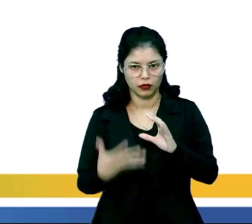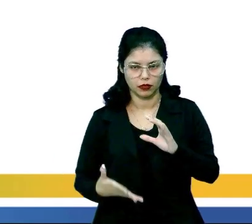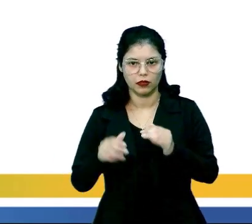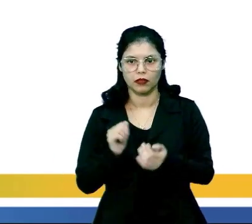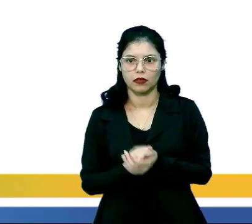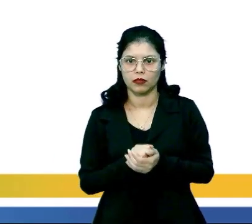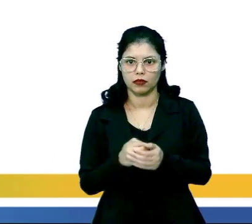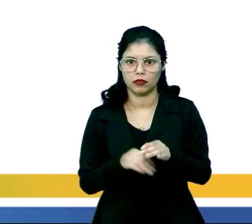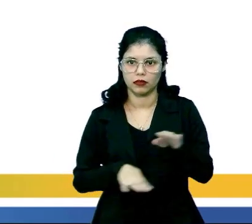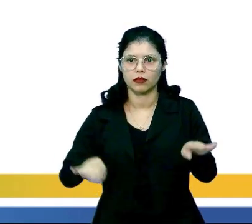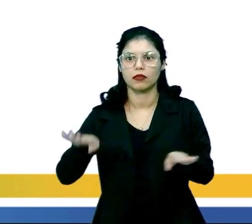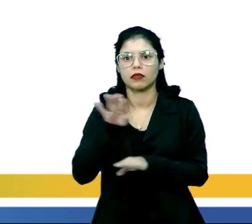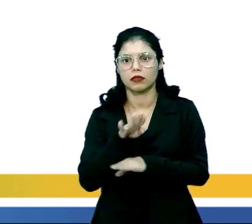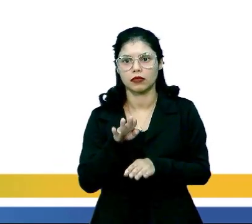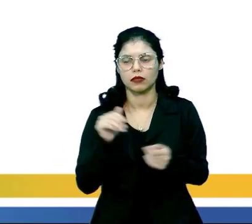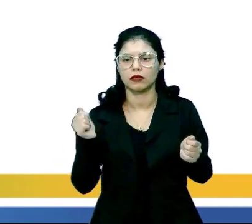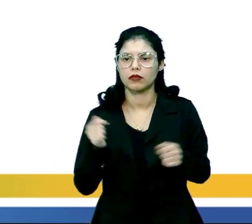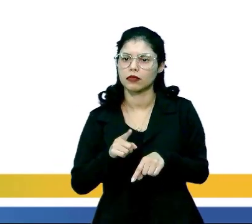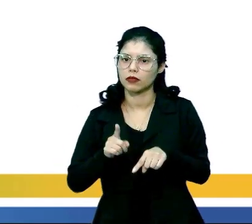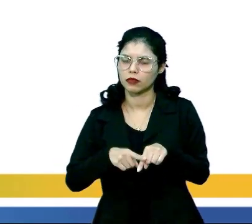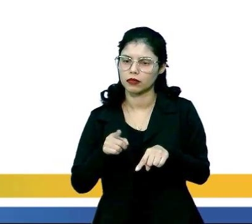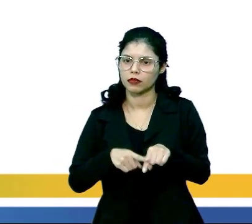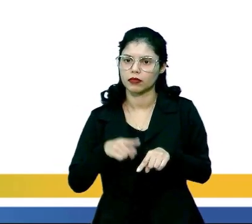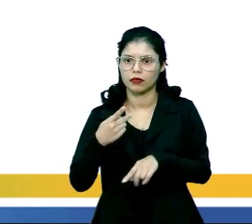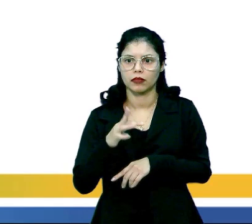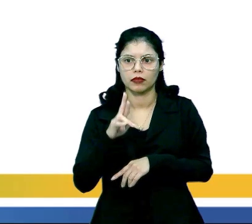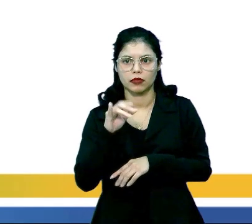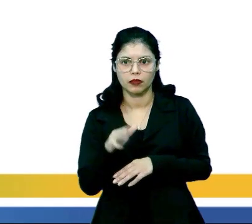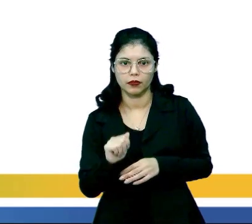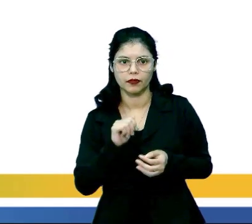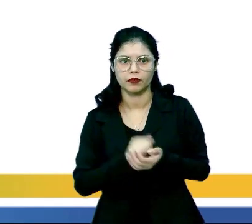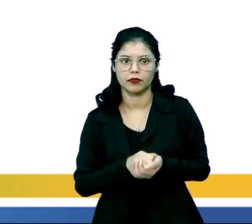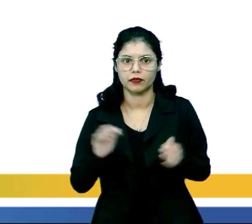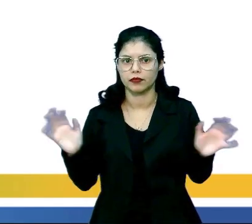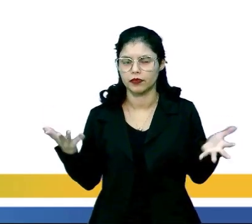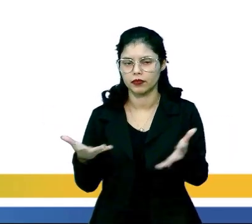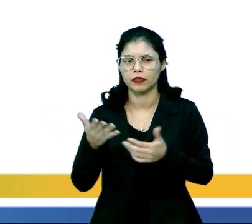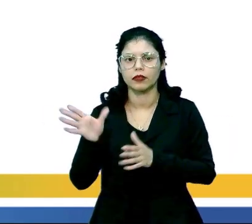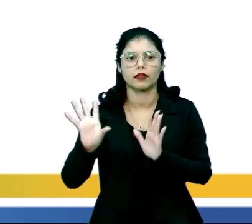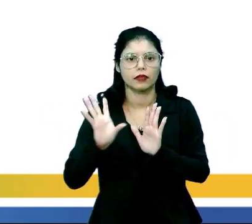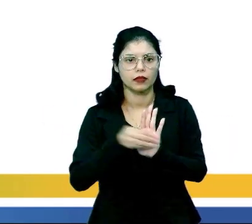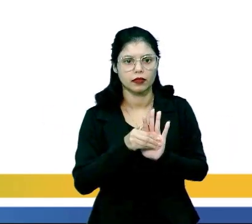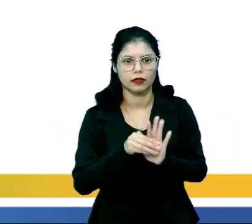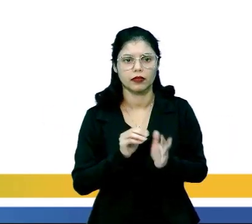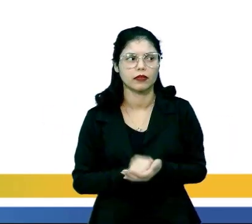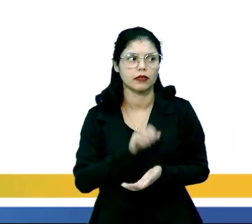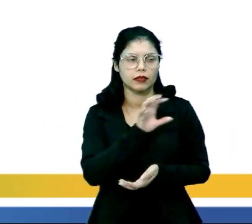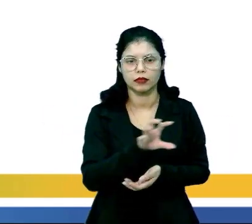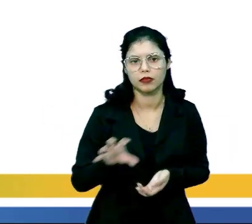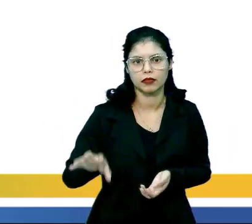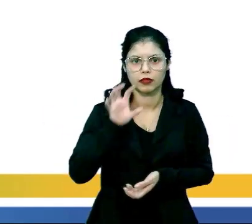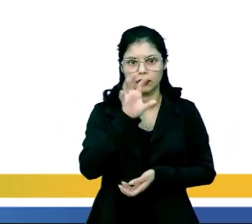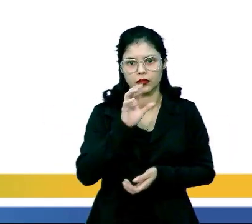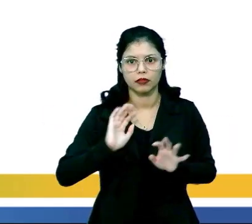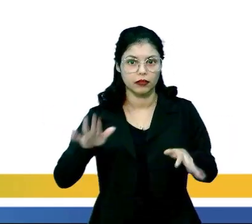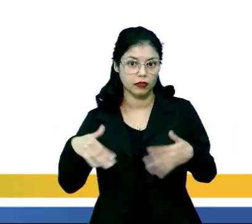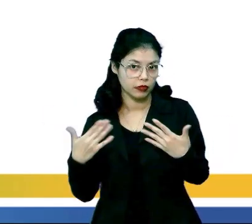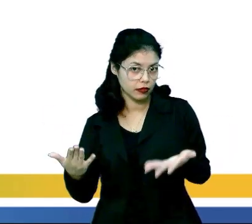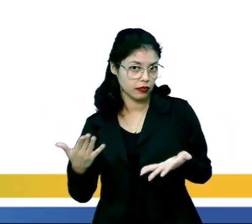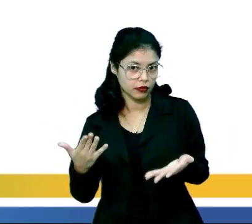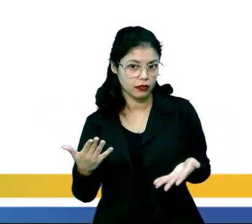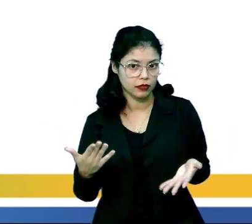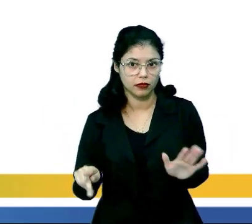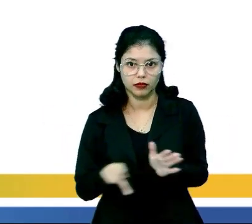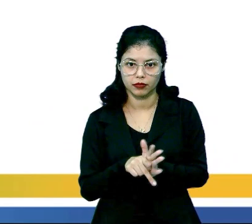estímulo é caracterizada pelo levantamento da perna em que o estímulo foi aplicado. Qual a